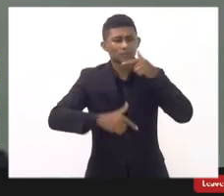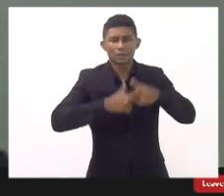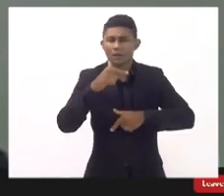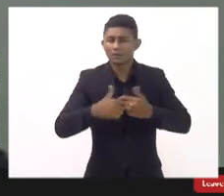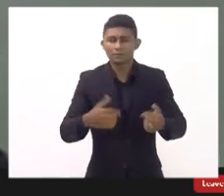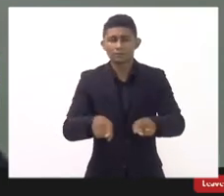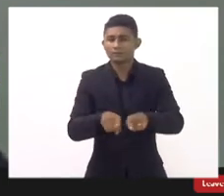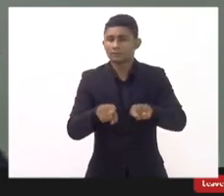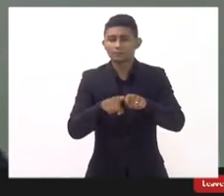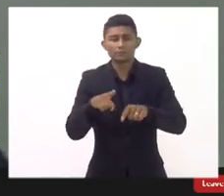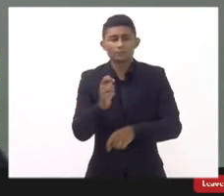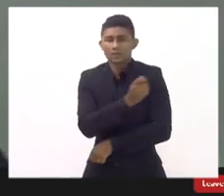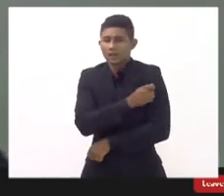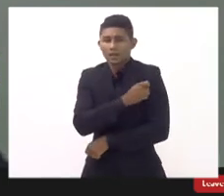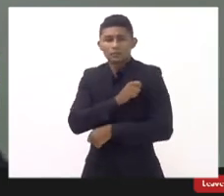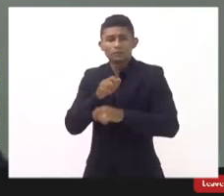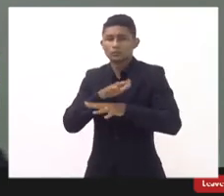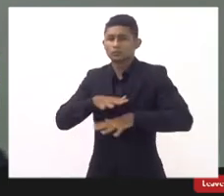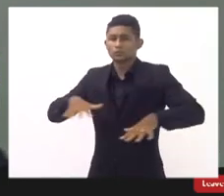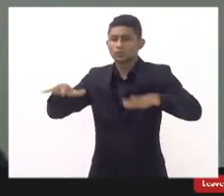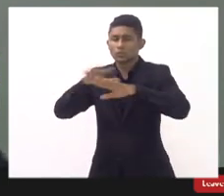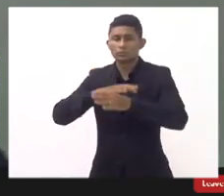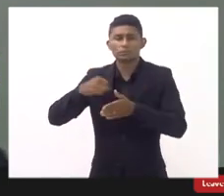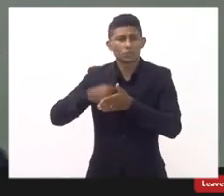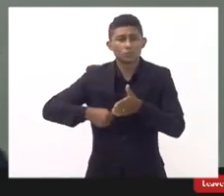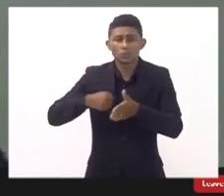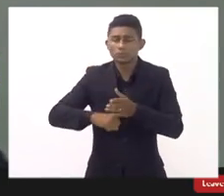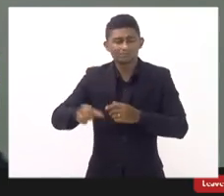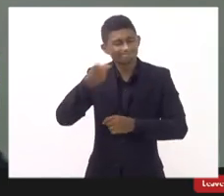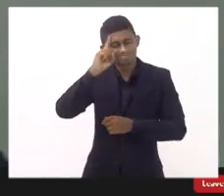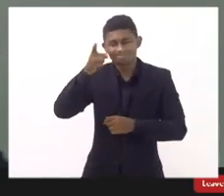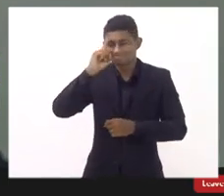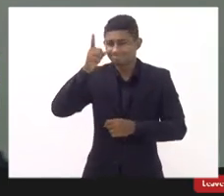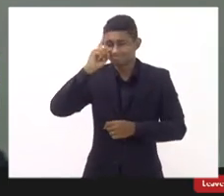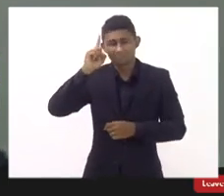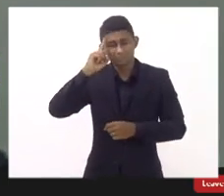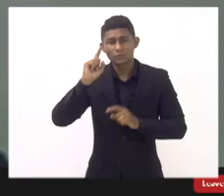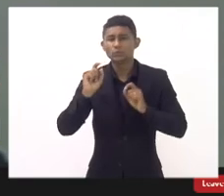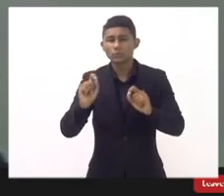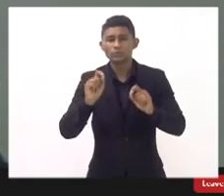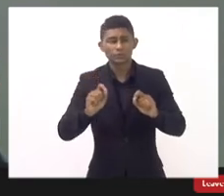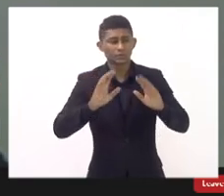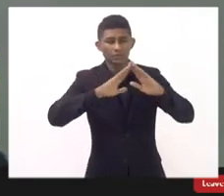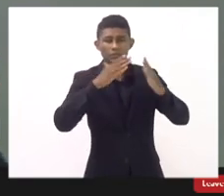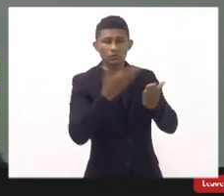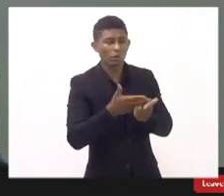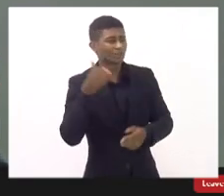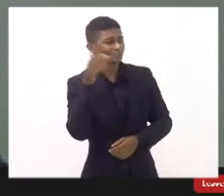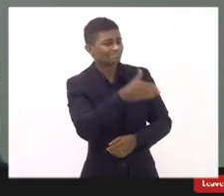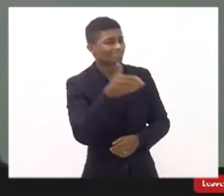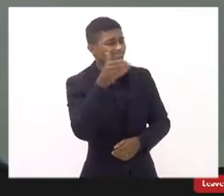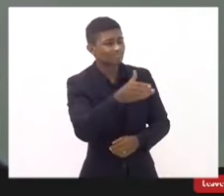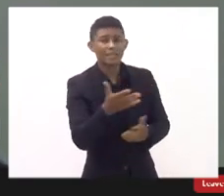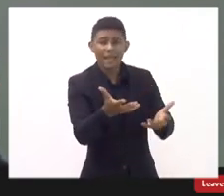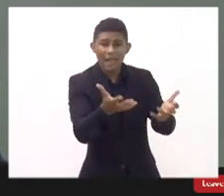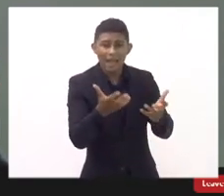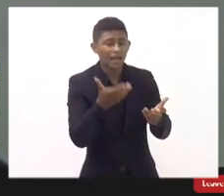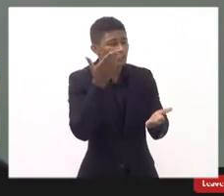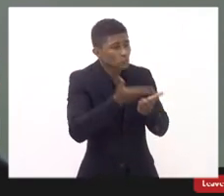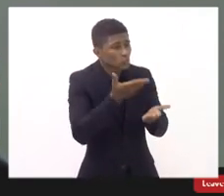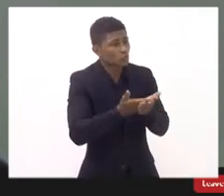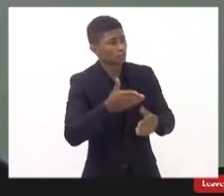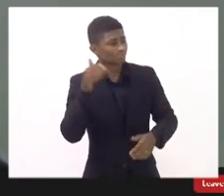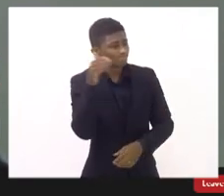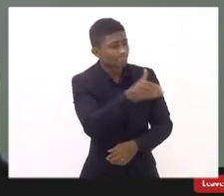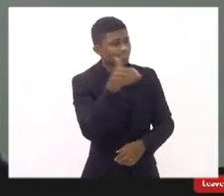aos estudantes aí nessa luta, né, diária, que é se manter na escola, querer estudar, e como todos falaram, aquilo